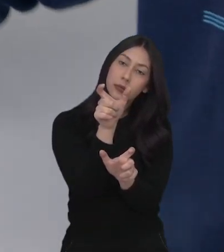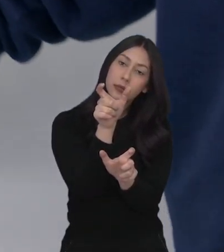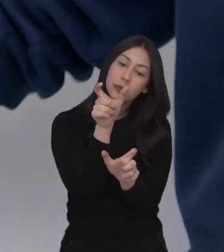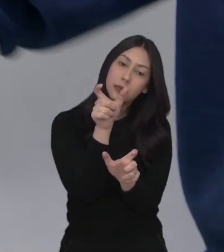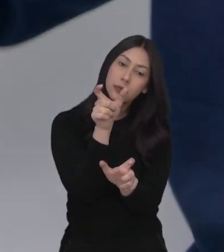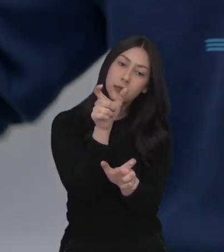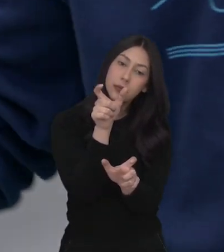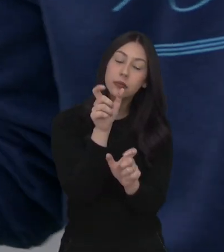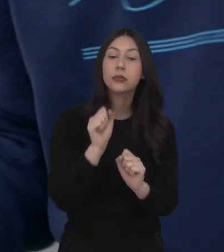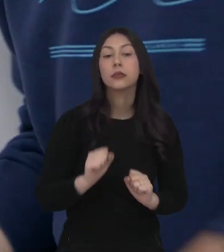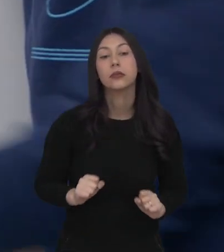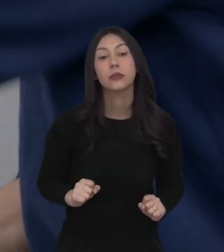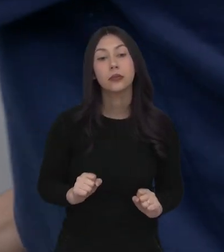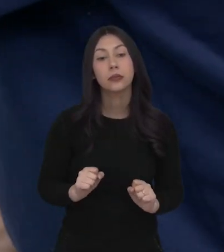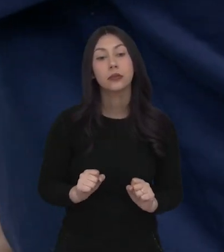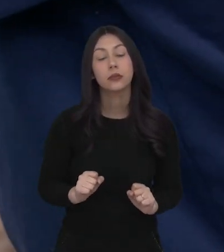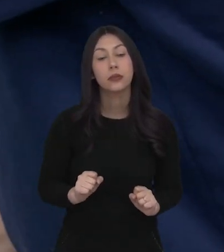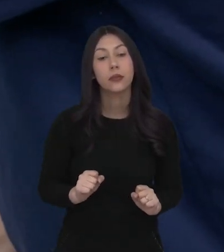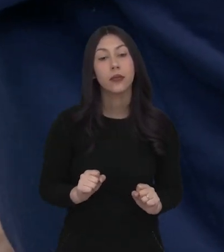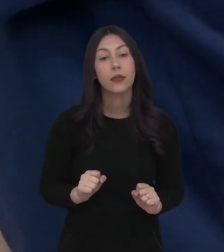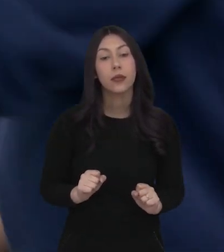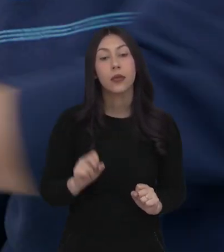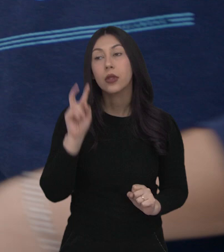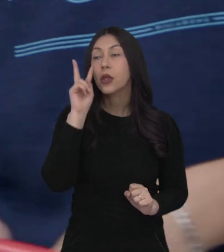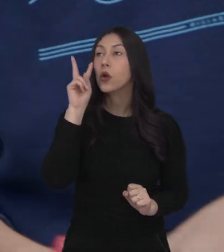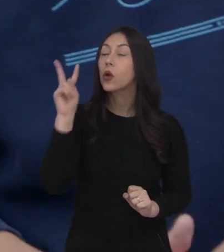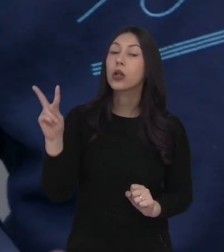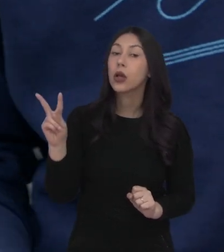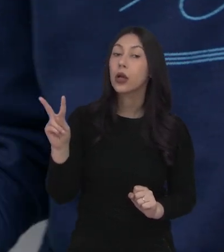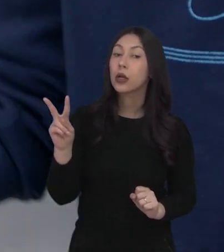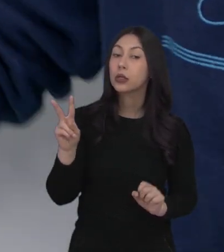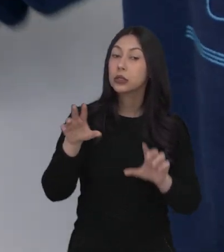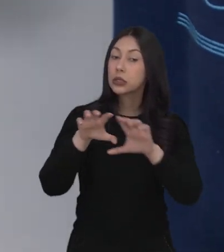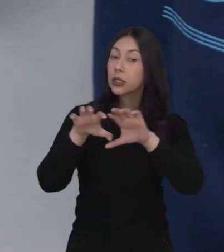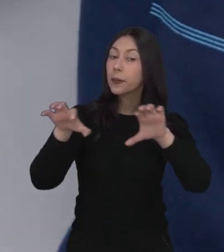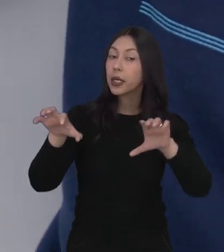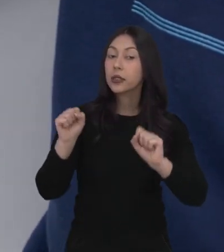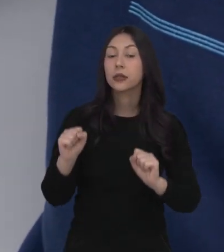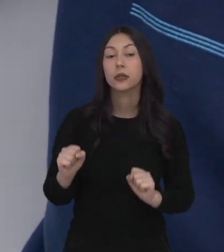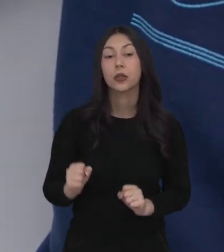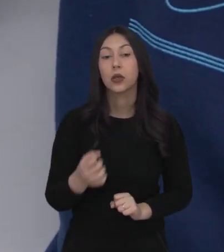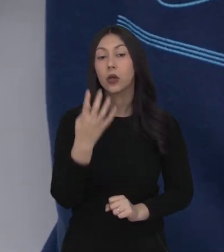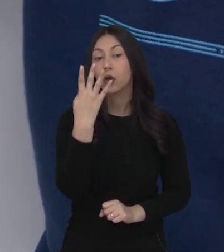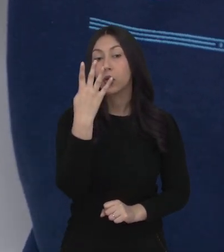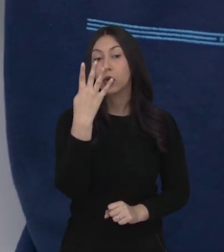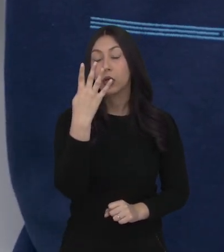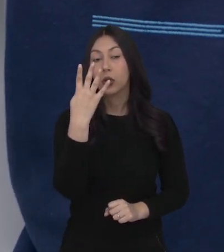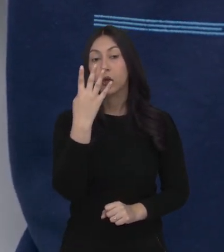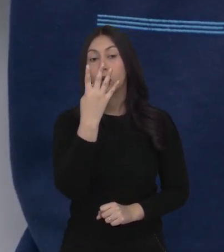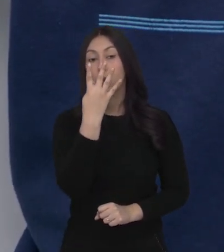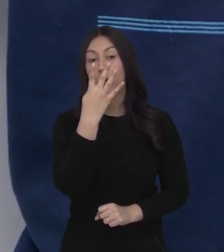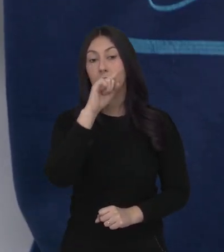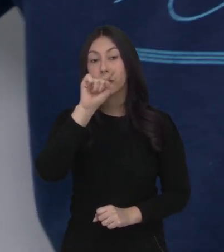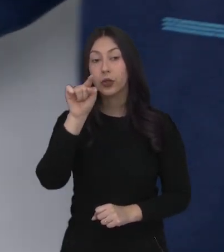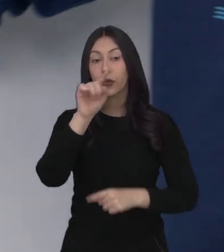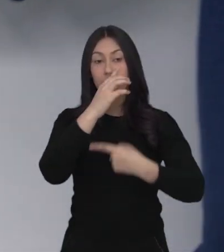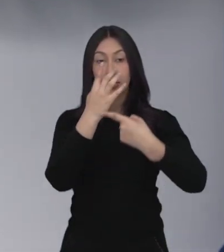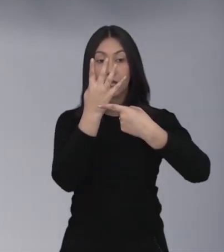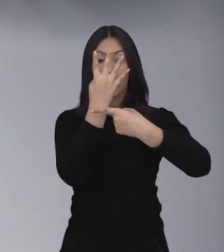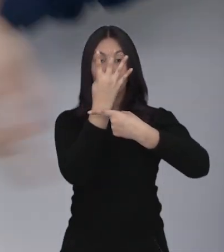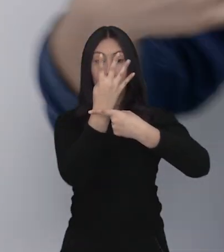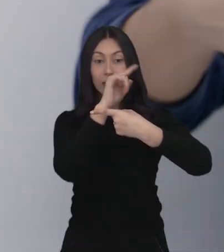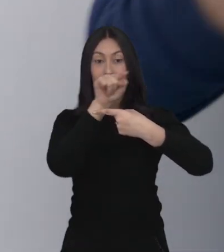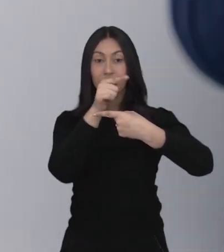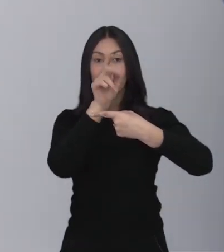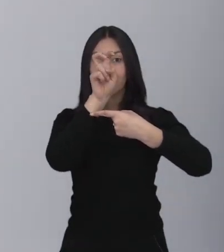parte numérica, que não está em potência de base 10, e olhar para esses números individualmente. A gente vai pegar o nosso 4,5 e vai dividir por 3. Depois a gente